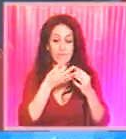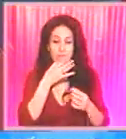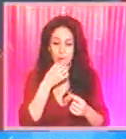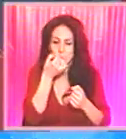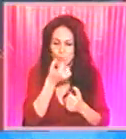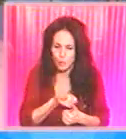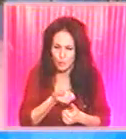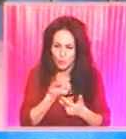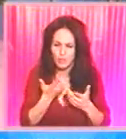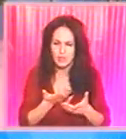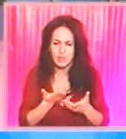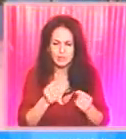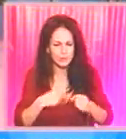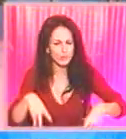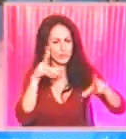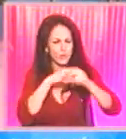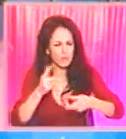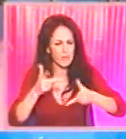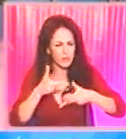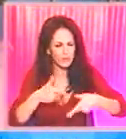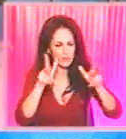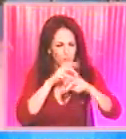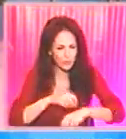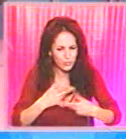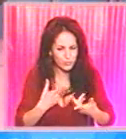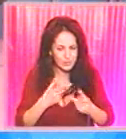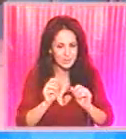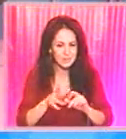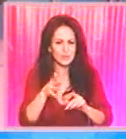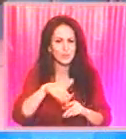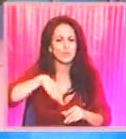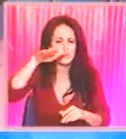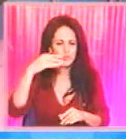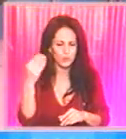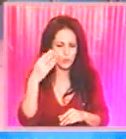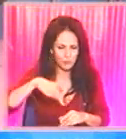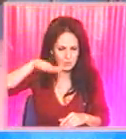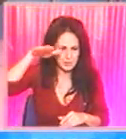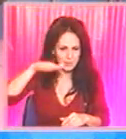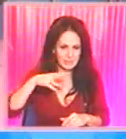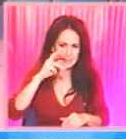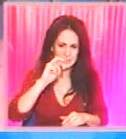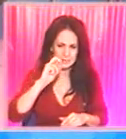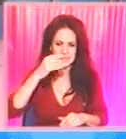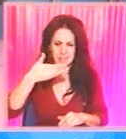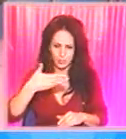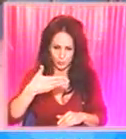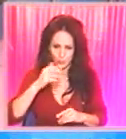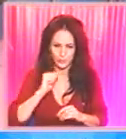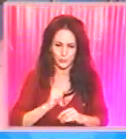falar destas inovações, David. E é um jovem de que idade? Bom dia. É um jovem de